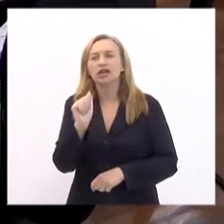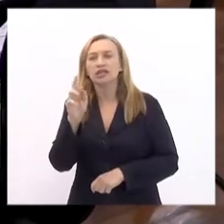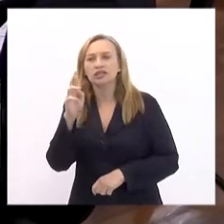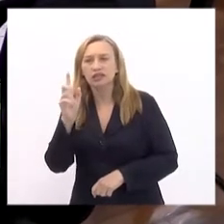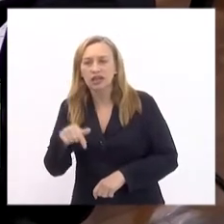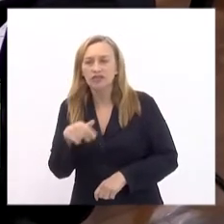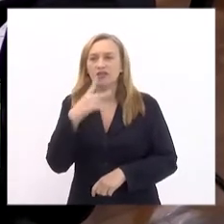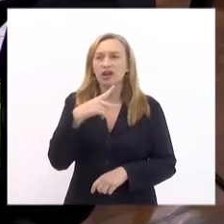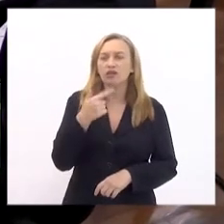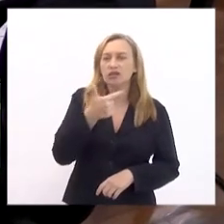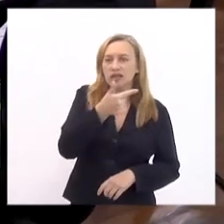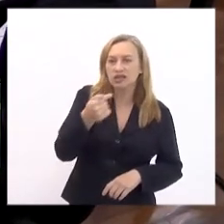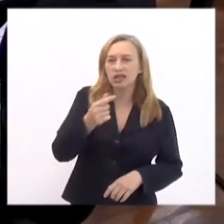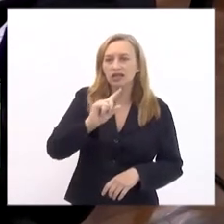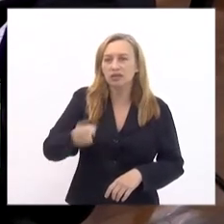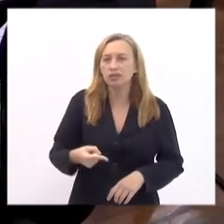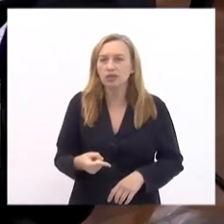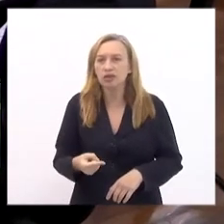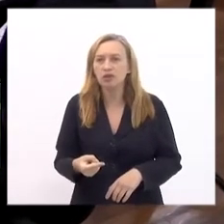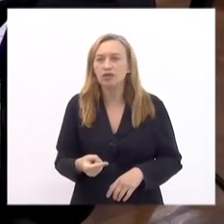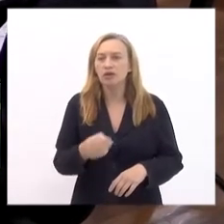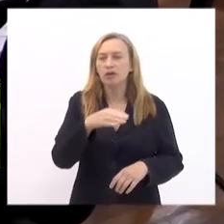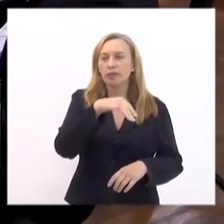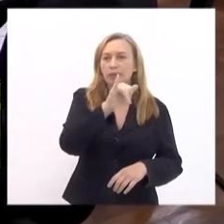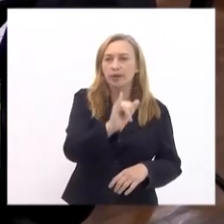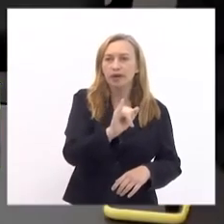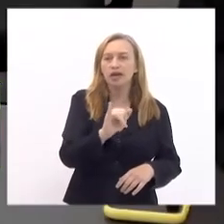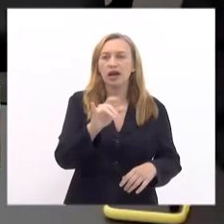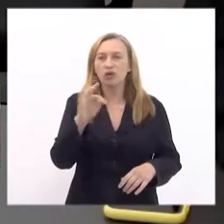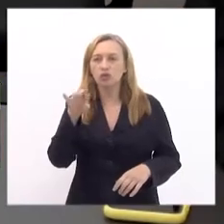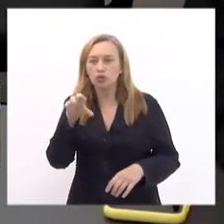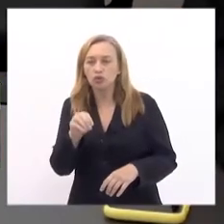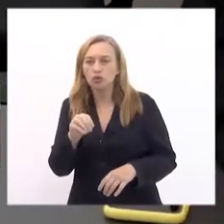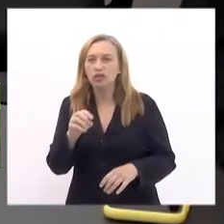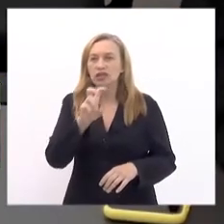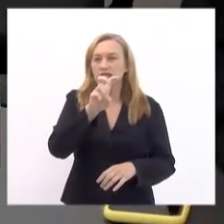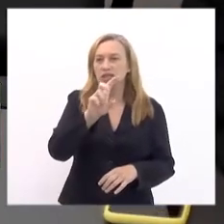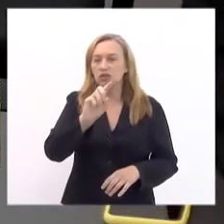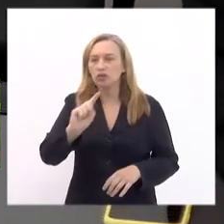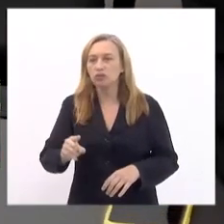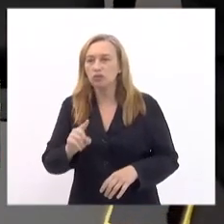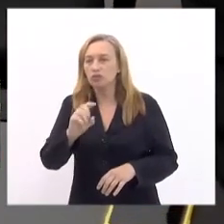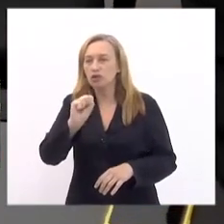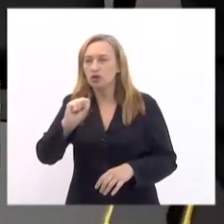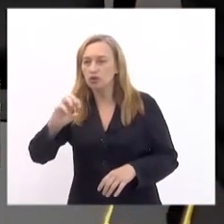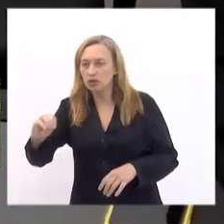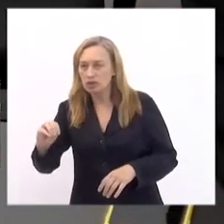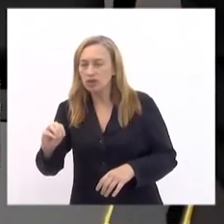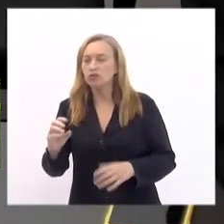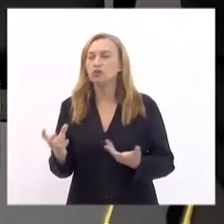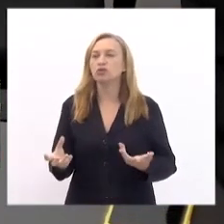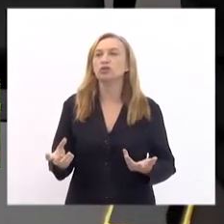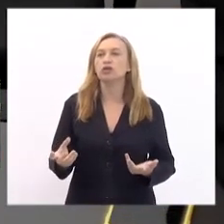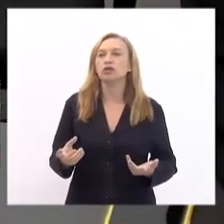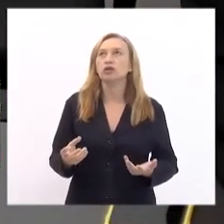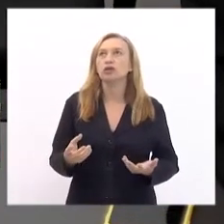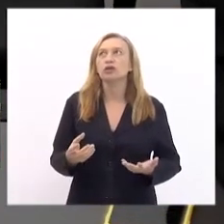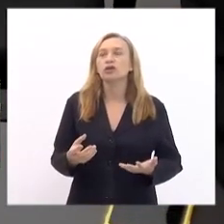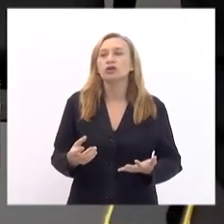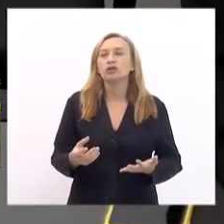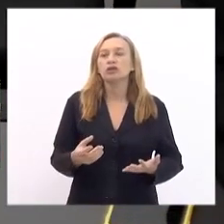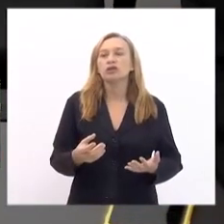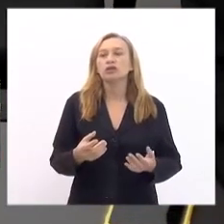17 mil foram feitos para MEIs e autônomos, e desses 5.800, cerca de 5.800, foram feitos